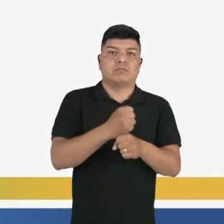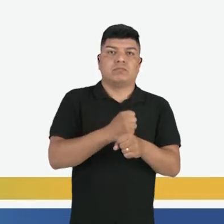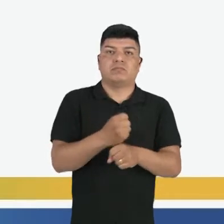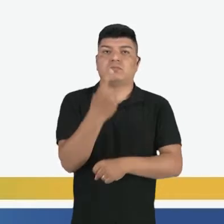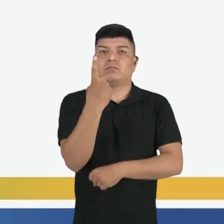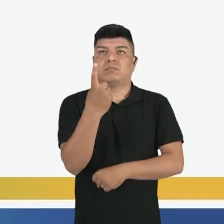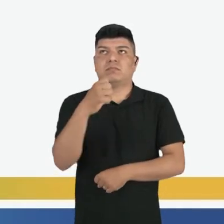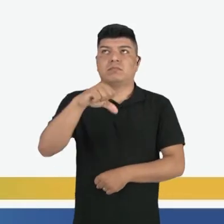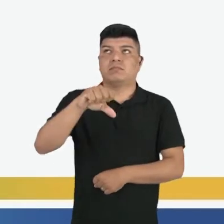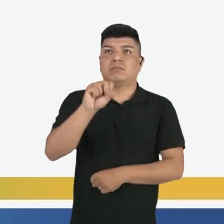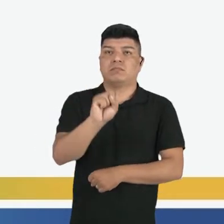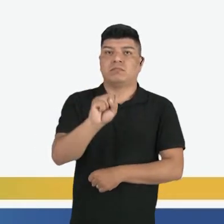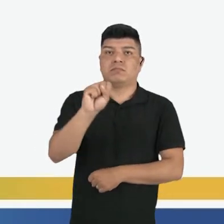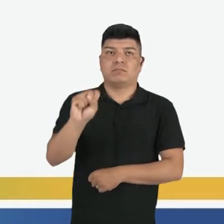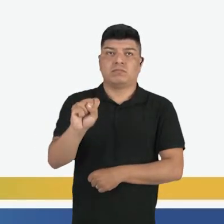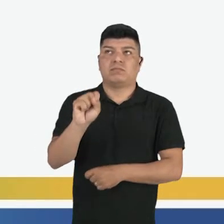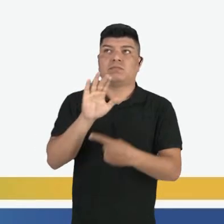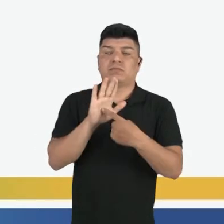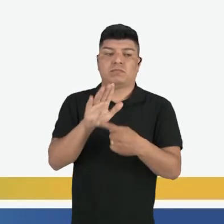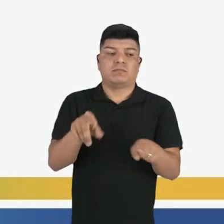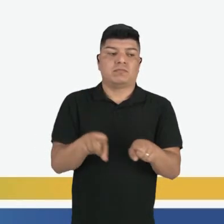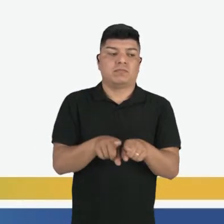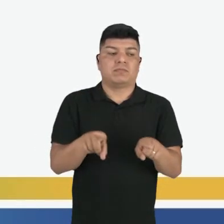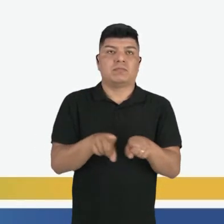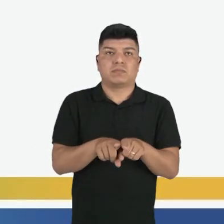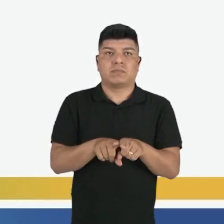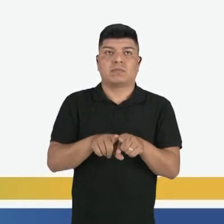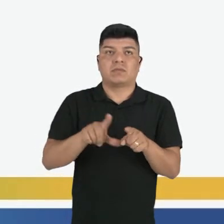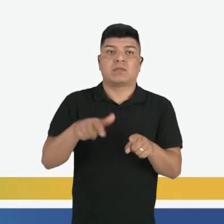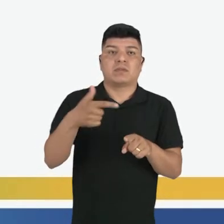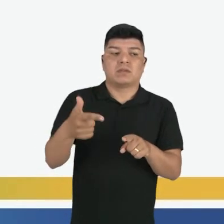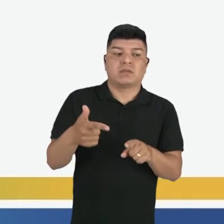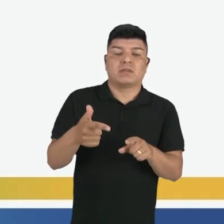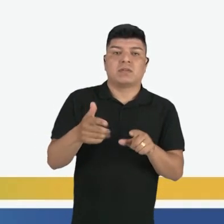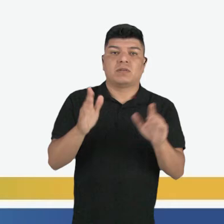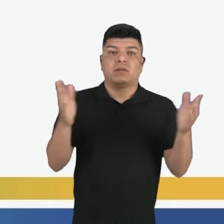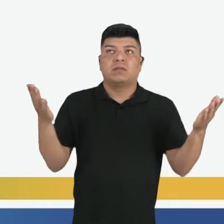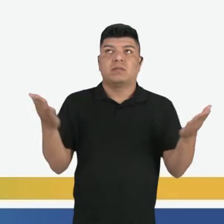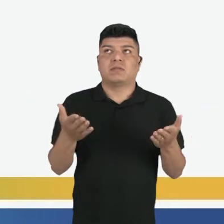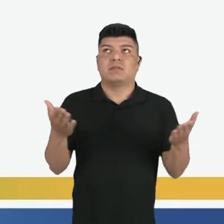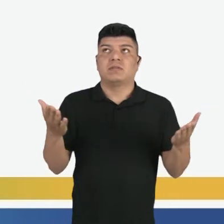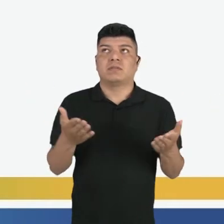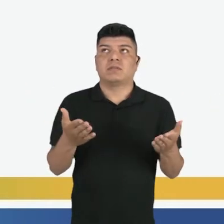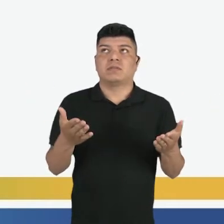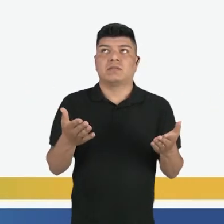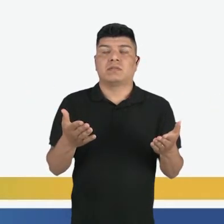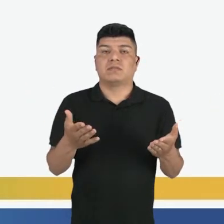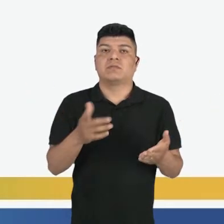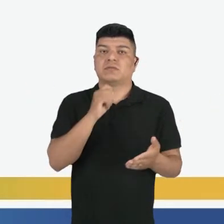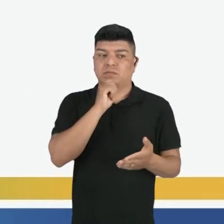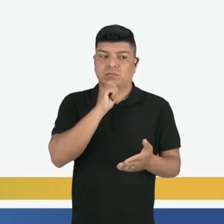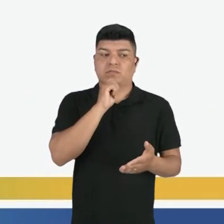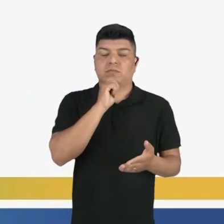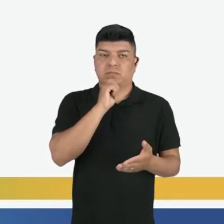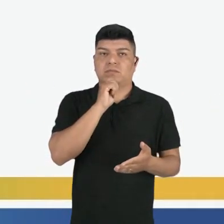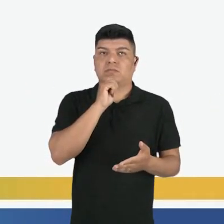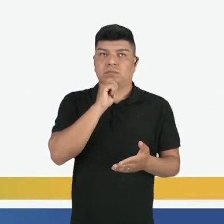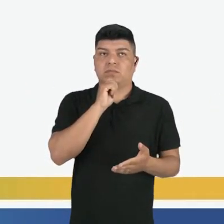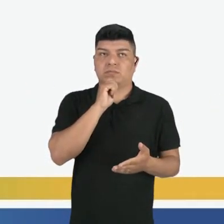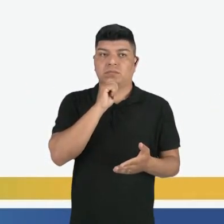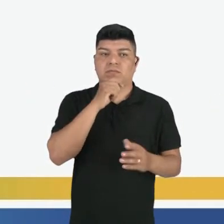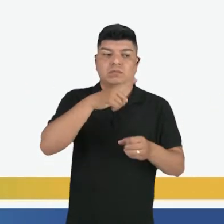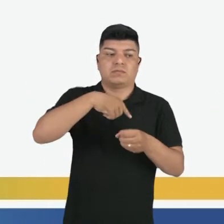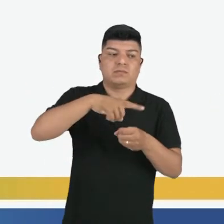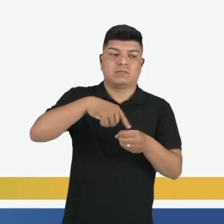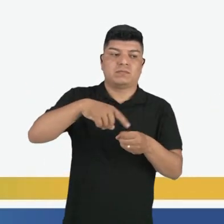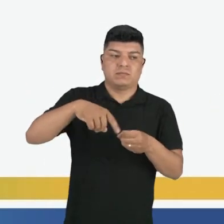simples, mas que mostra também o perfil de muitas casas que até hoje ainda existem no município de Chapuri.